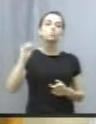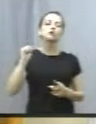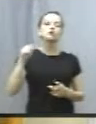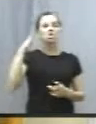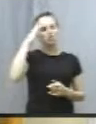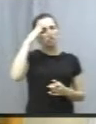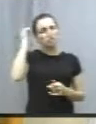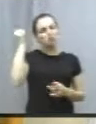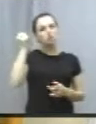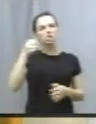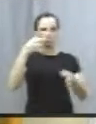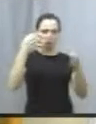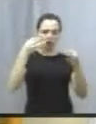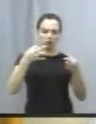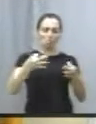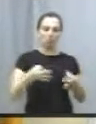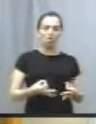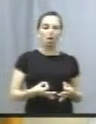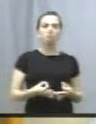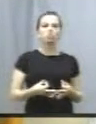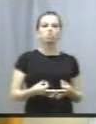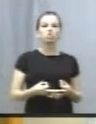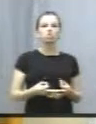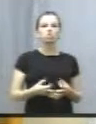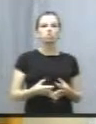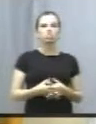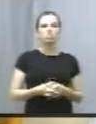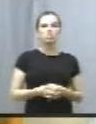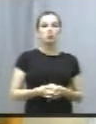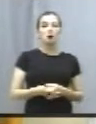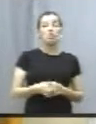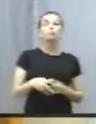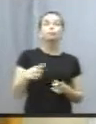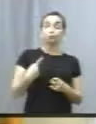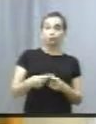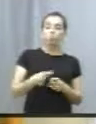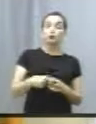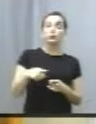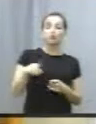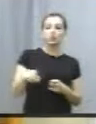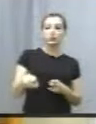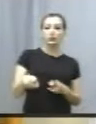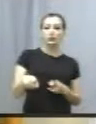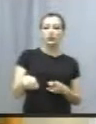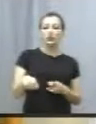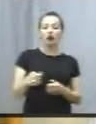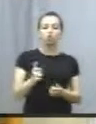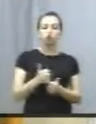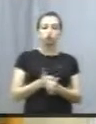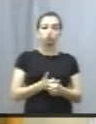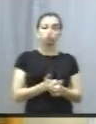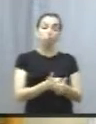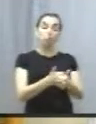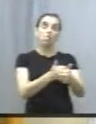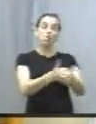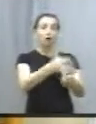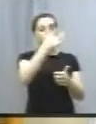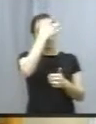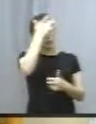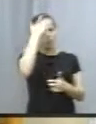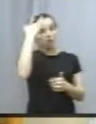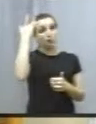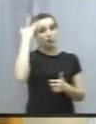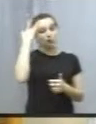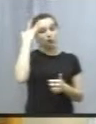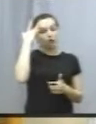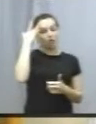sua correção e da sua honestidade. Talvez por isso, por estar sendo acompanhada por determinadas pessoas, que a senhora